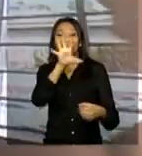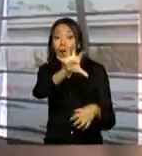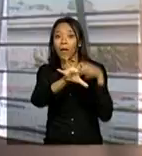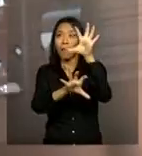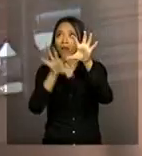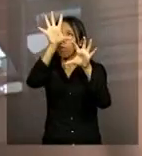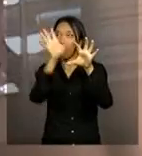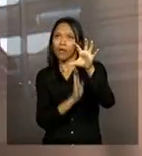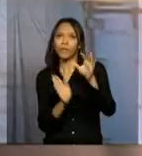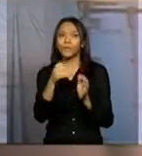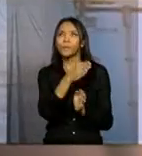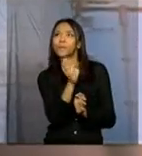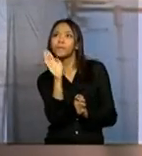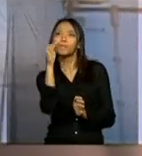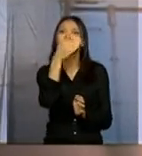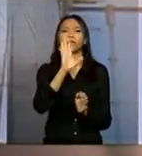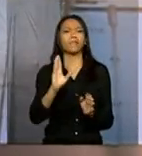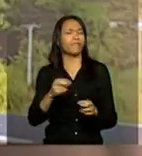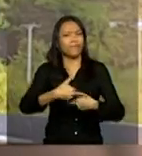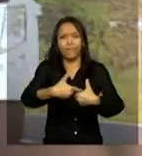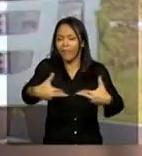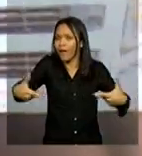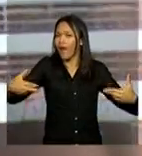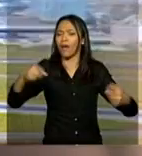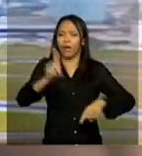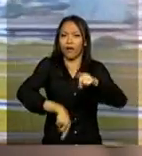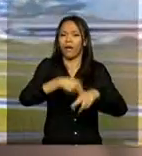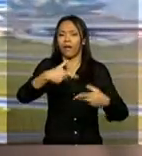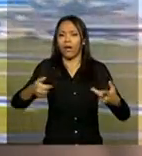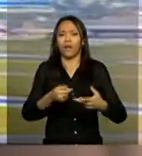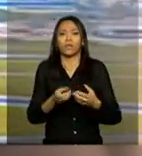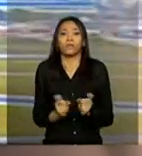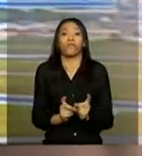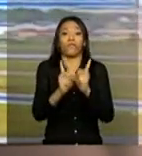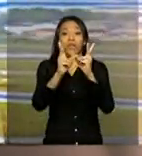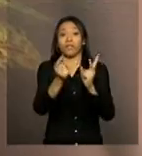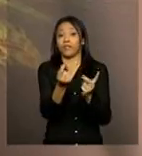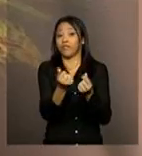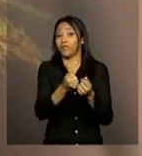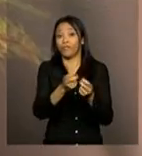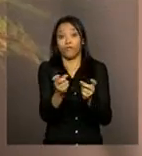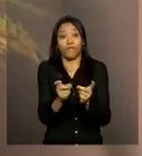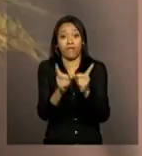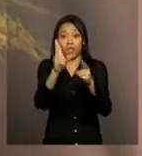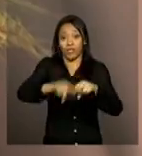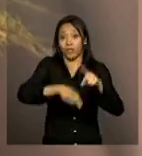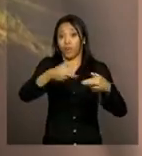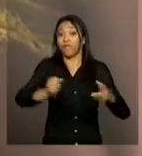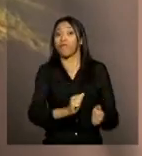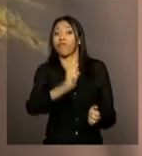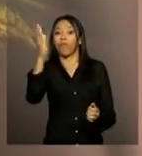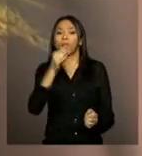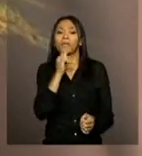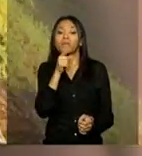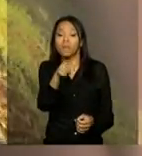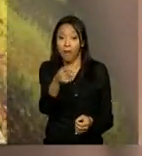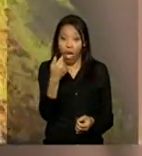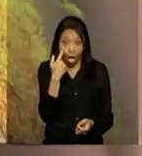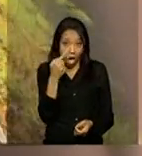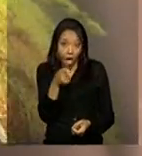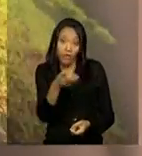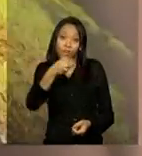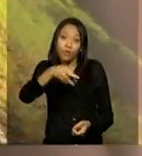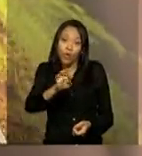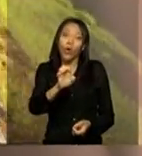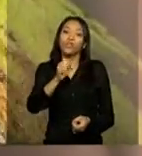dando mais acesso de pessoas e produtos aos grandes centros e mercado externo. Vamos começar pela Ferrovia Norte-Sul, que